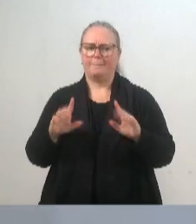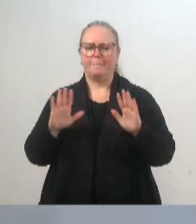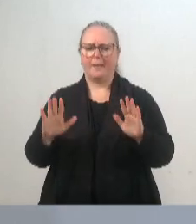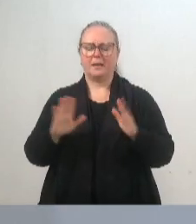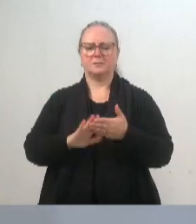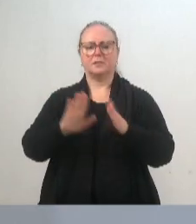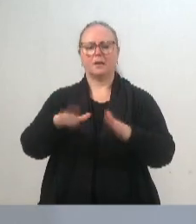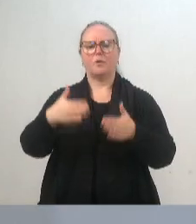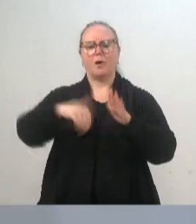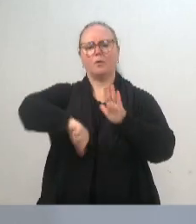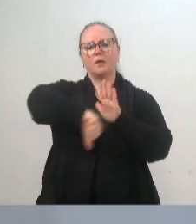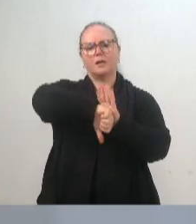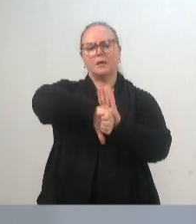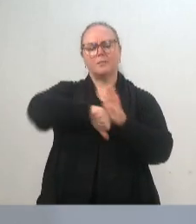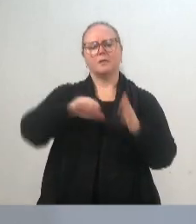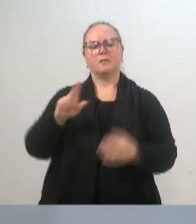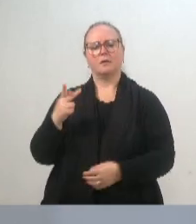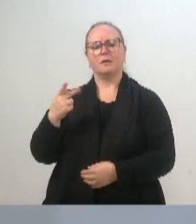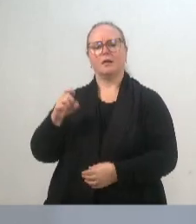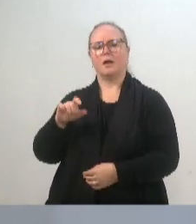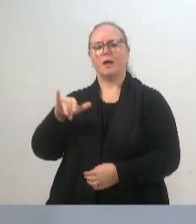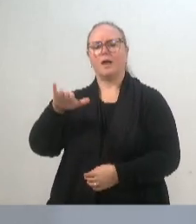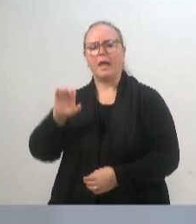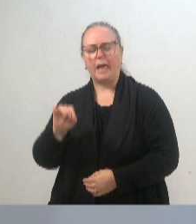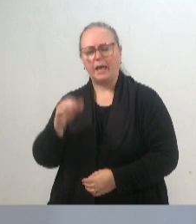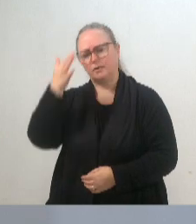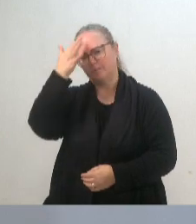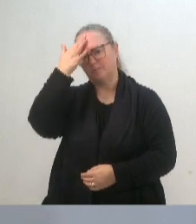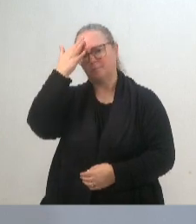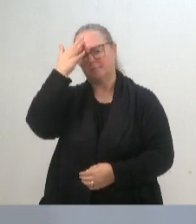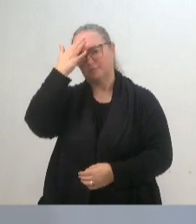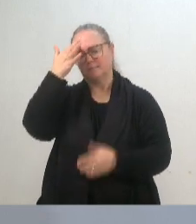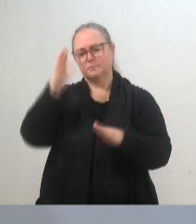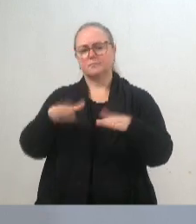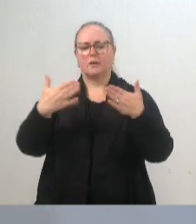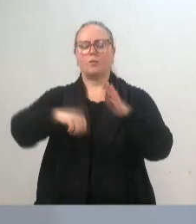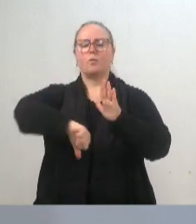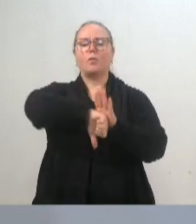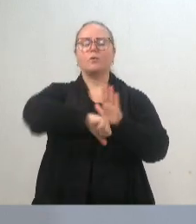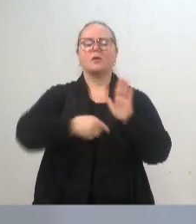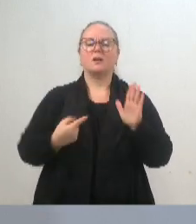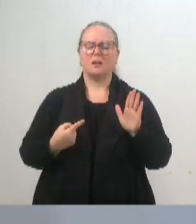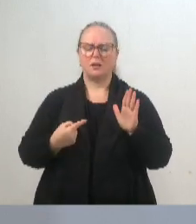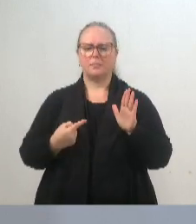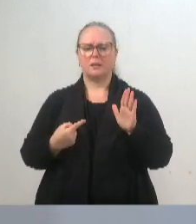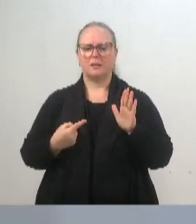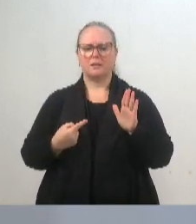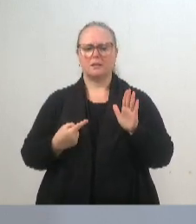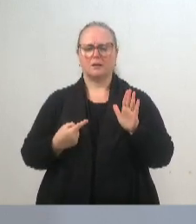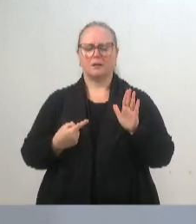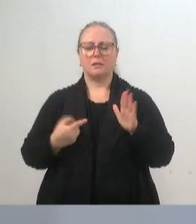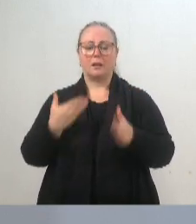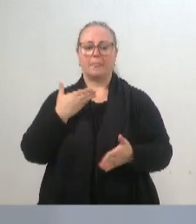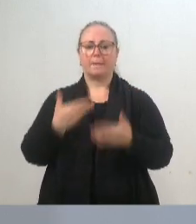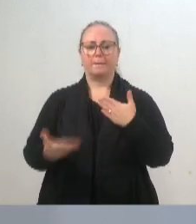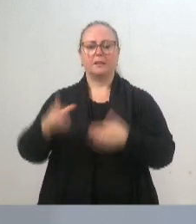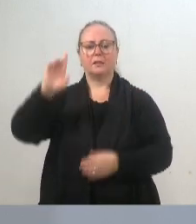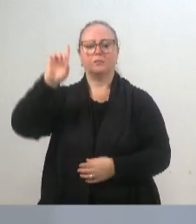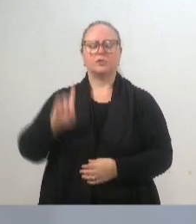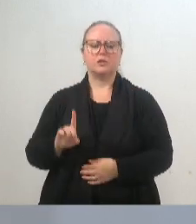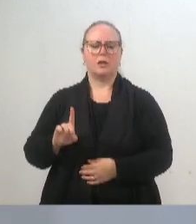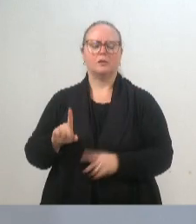crime cometido pelo senhor Hélio Negão e outros deputados que se reuniram pacificamente ali para se manifestarem, para que eles perdessem um